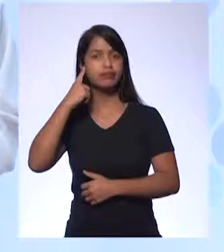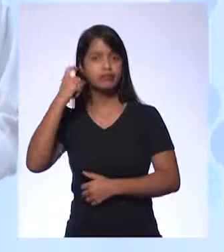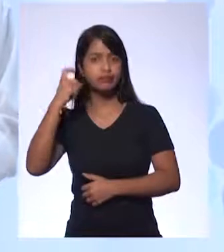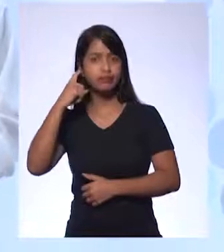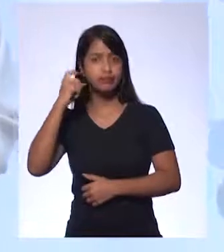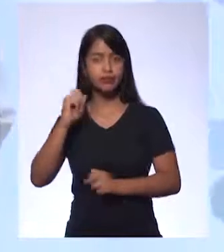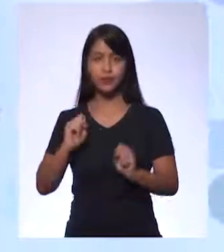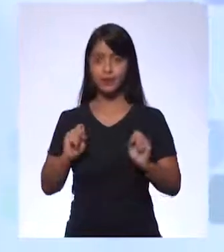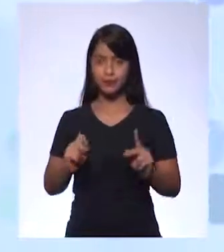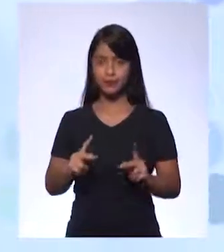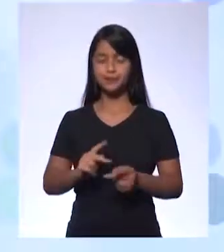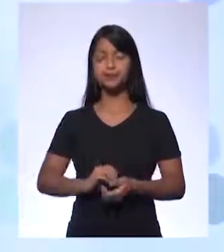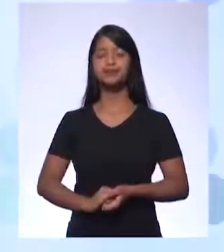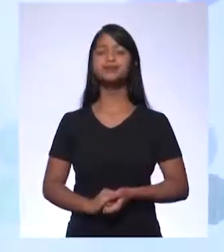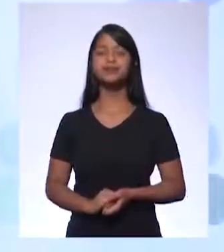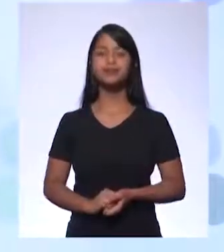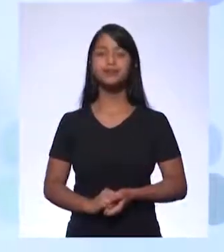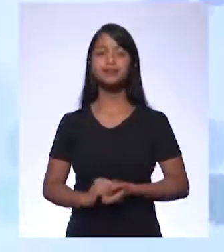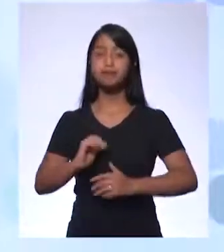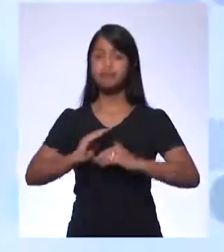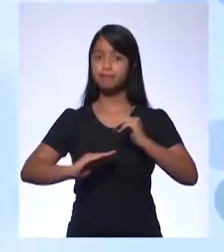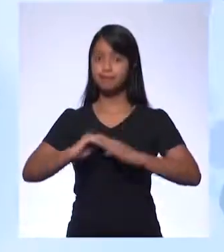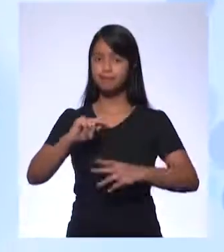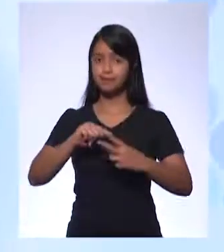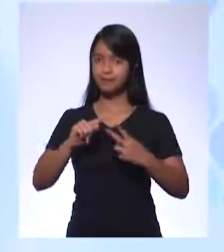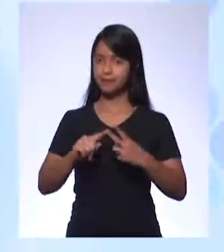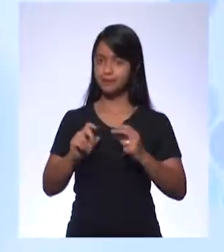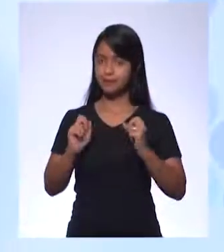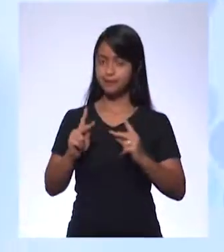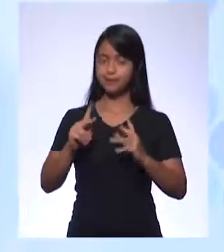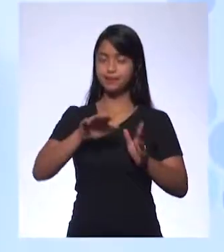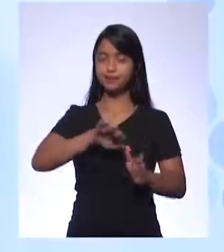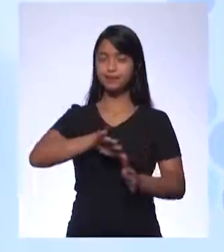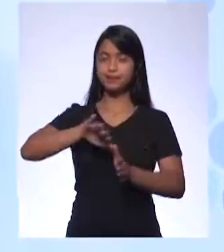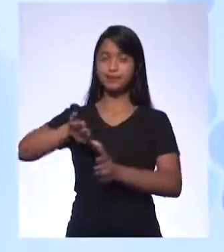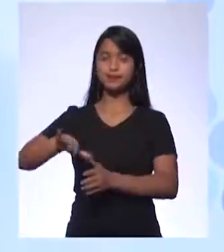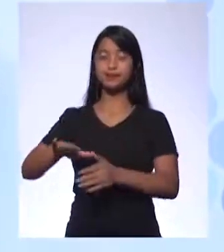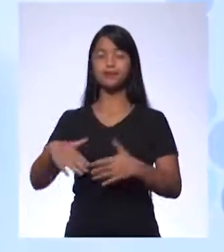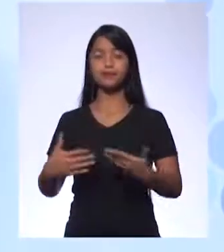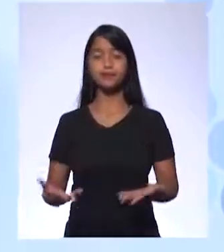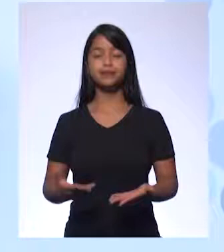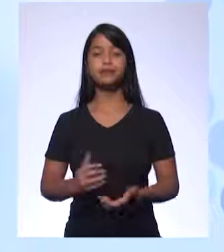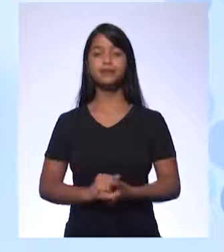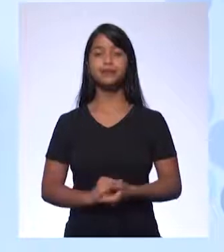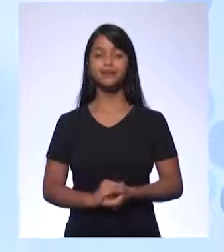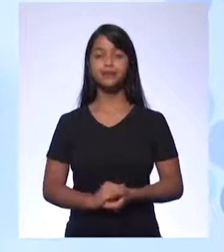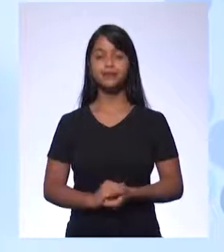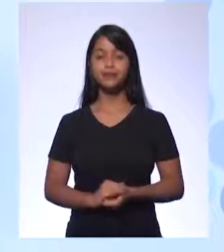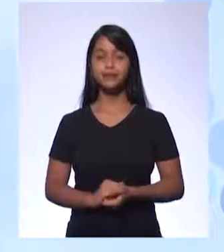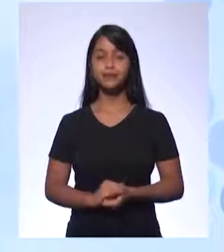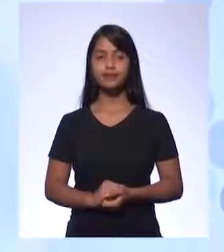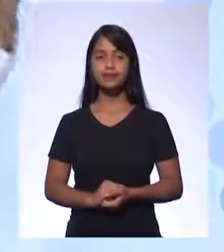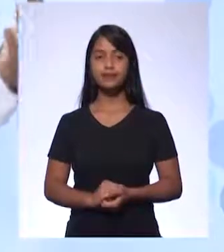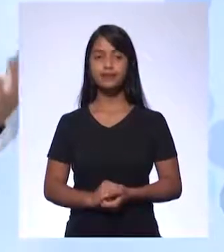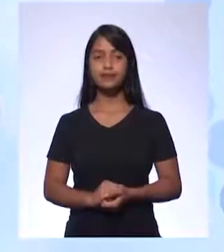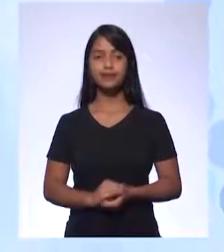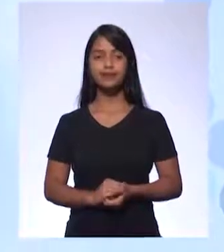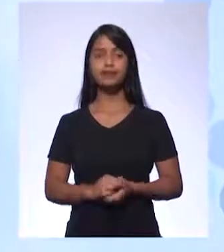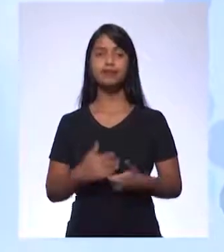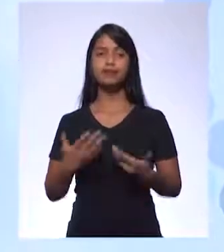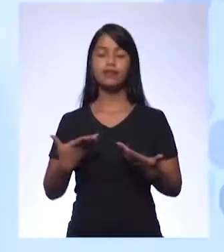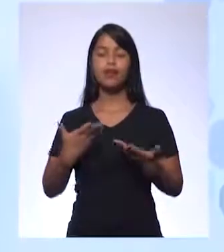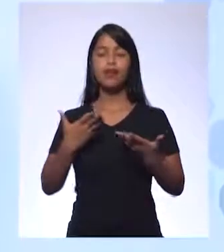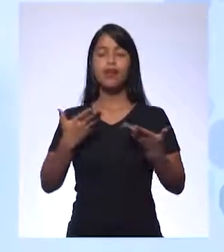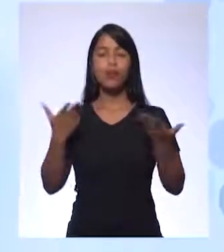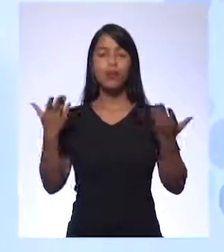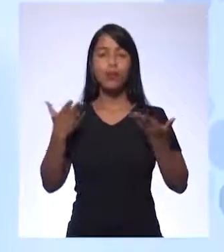então essas são as habilidades trabalhadas, e assim, gente, a gente não vai talvez cobrir tudo